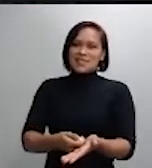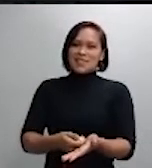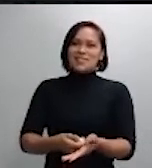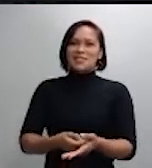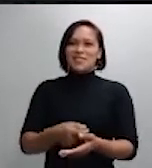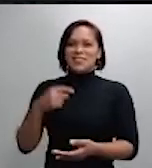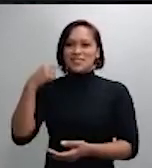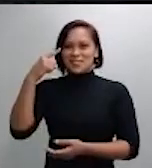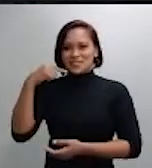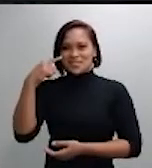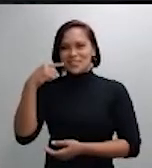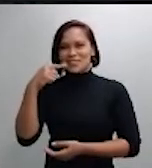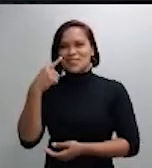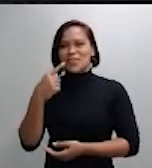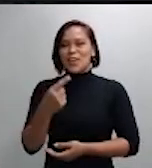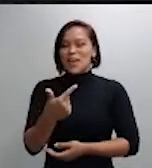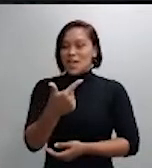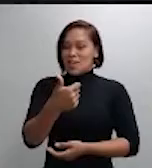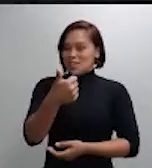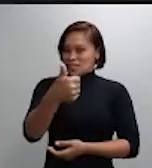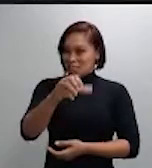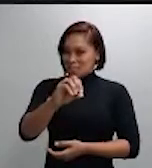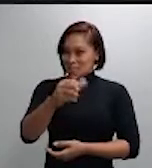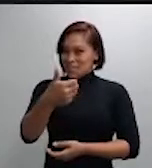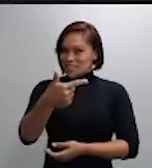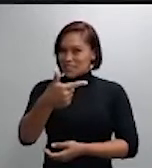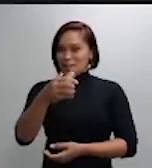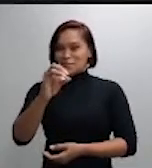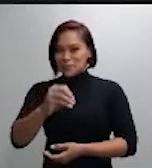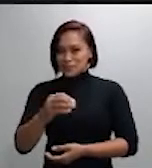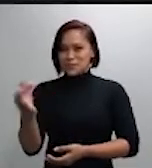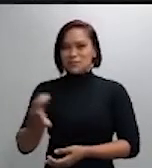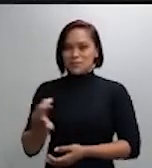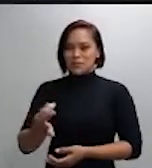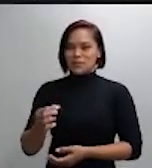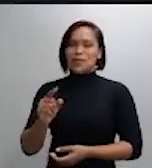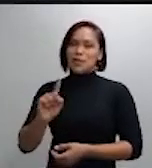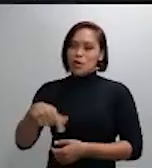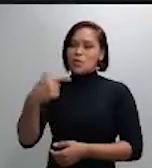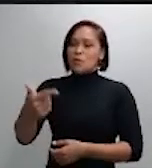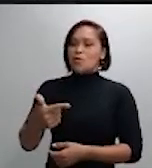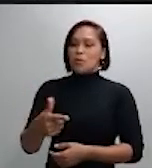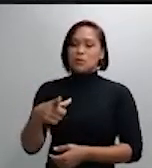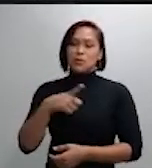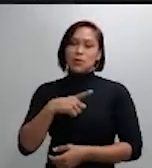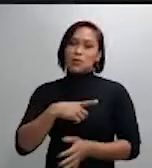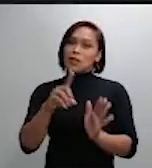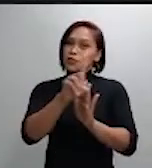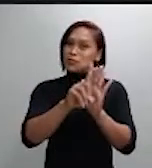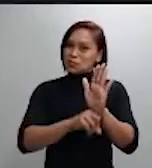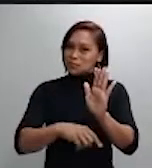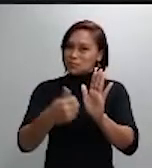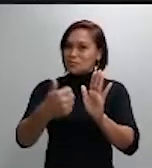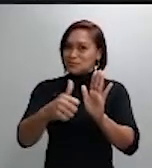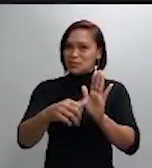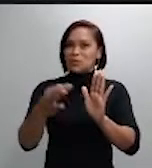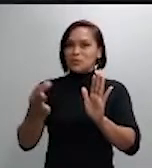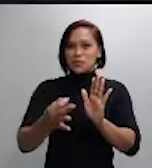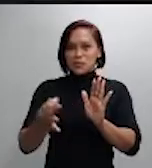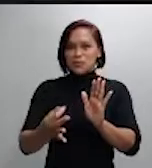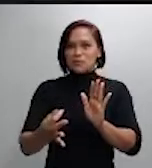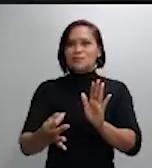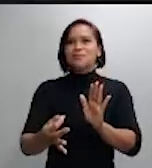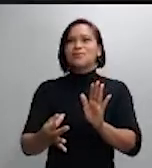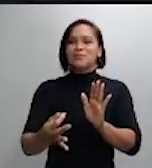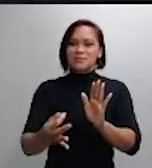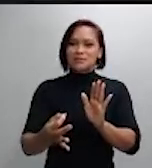a 10% ou 20%, que o advogado privado tenha pelo menos direito a 1%, a 3%. Isso é o mínimo que